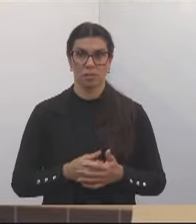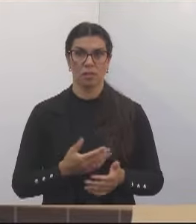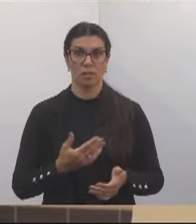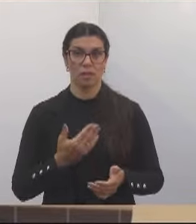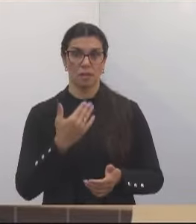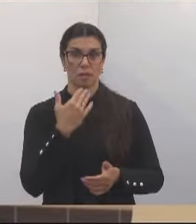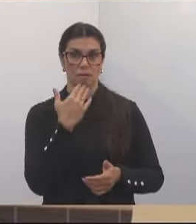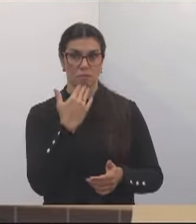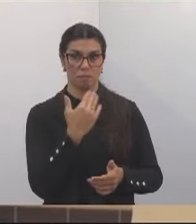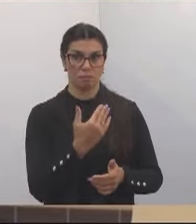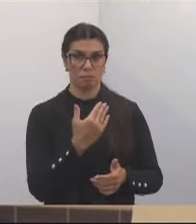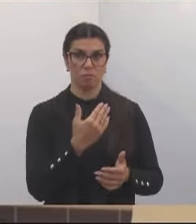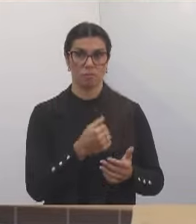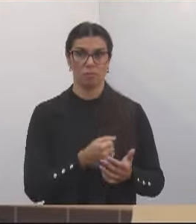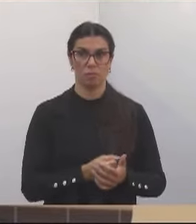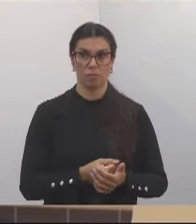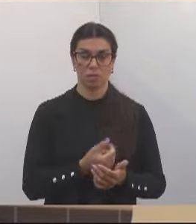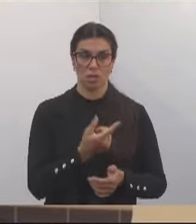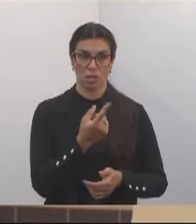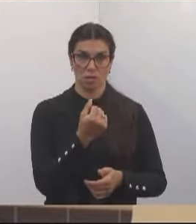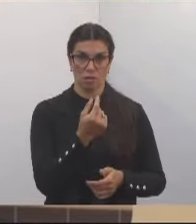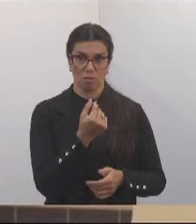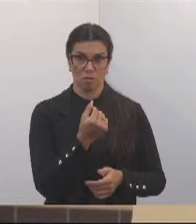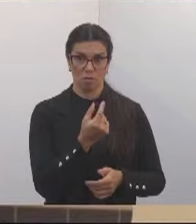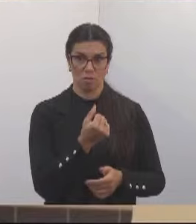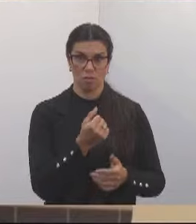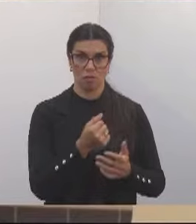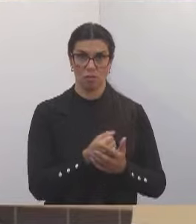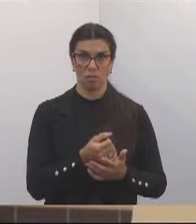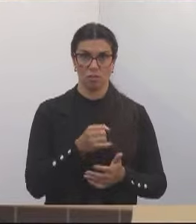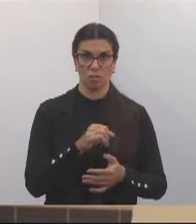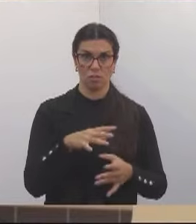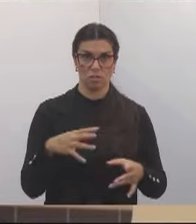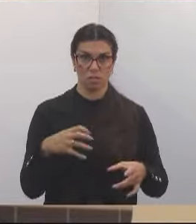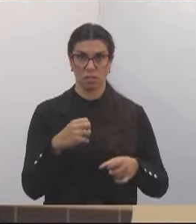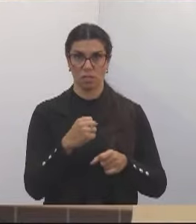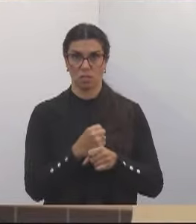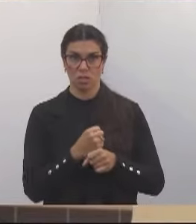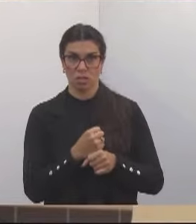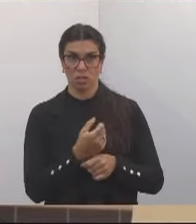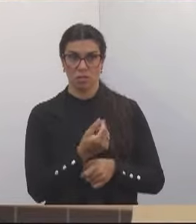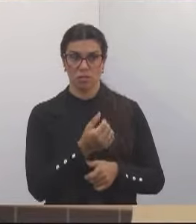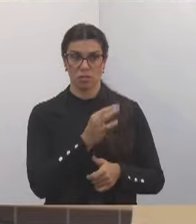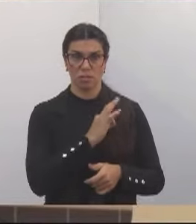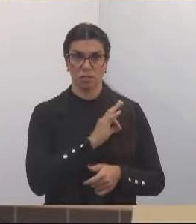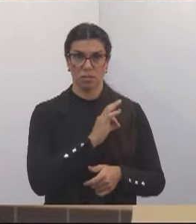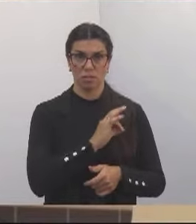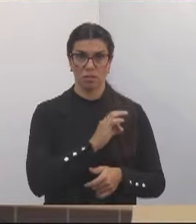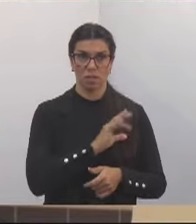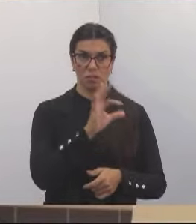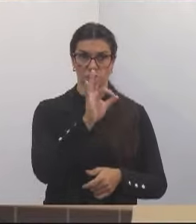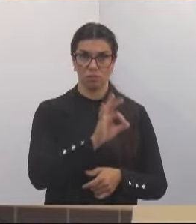é, algum valor, seja a totalidade dos seus rendimentos, seja